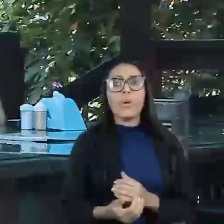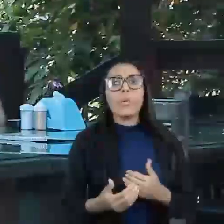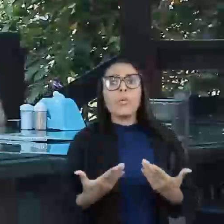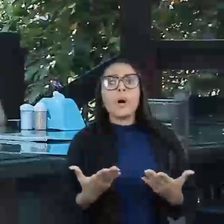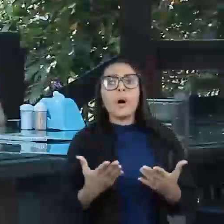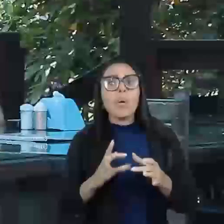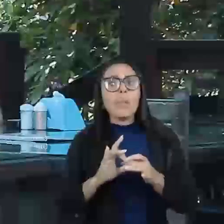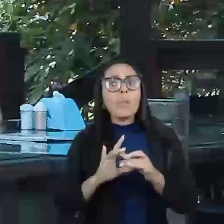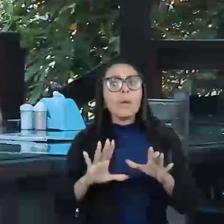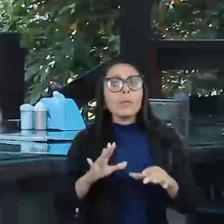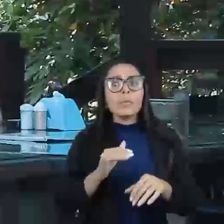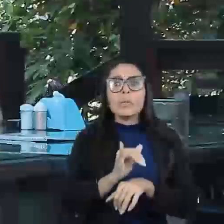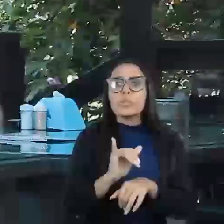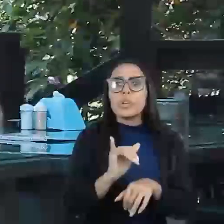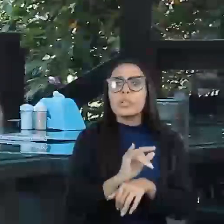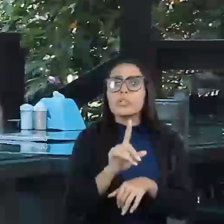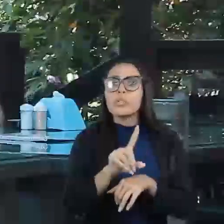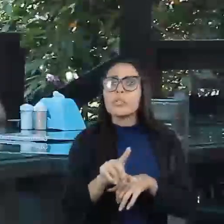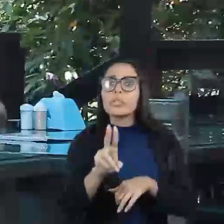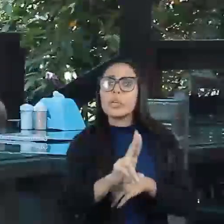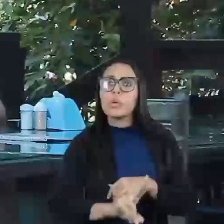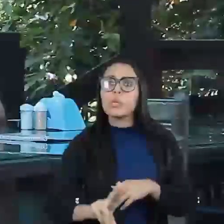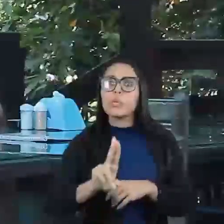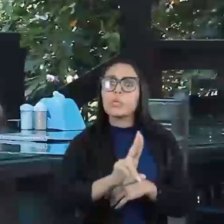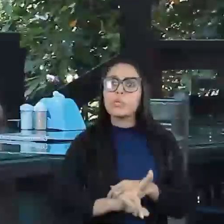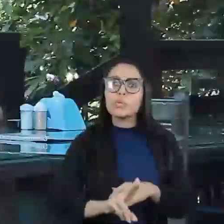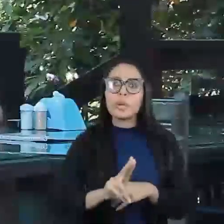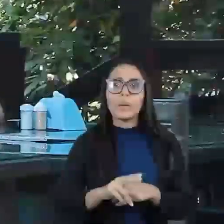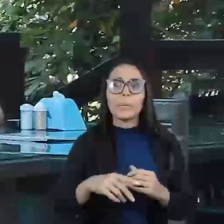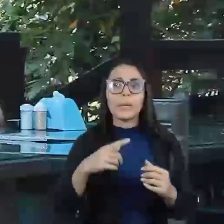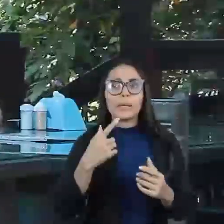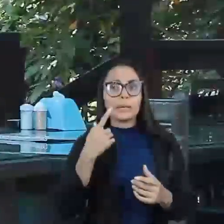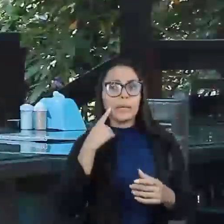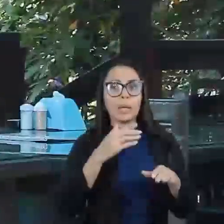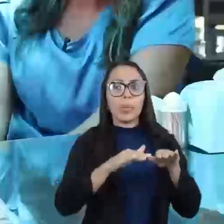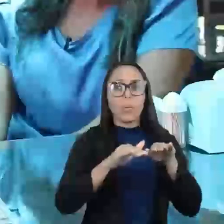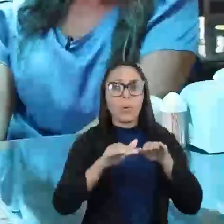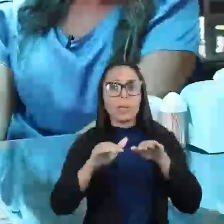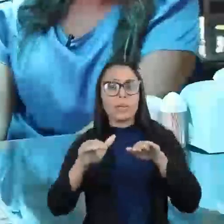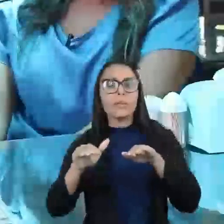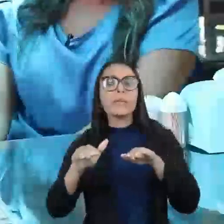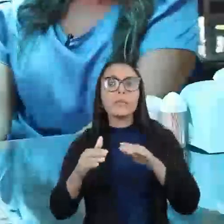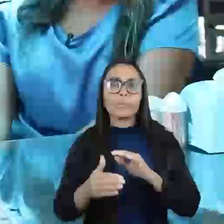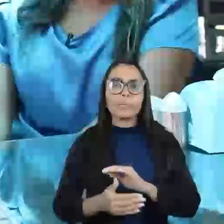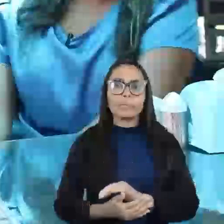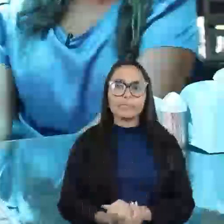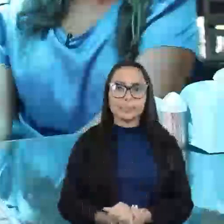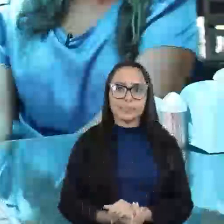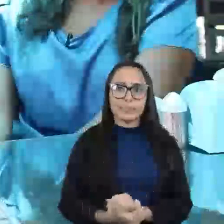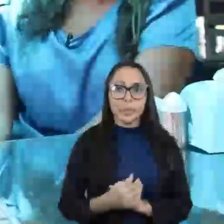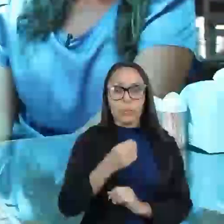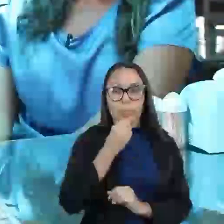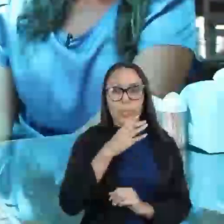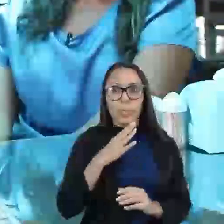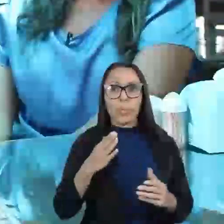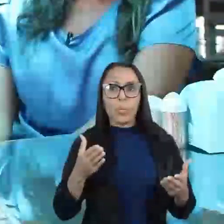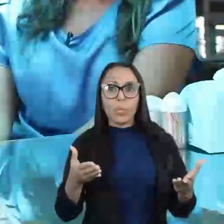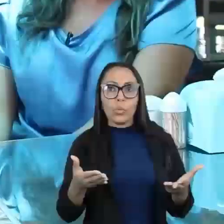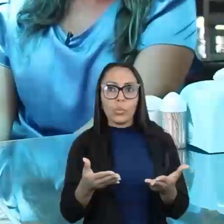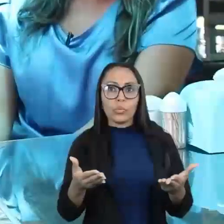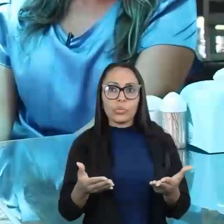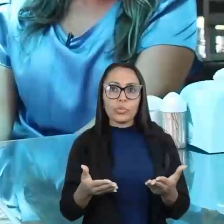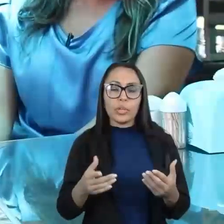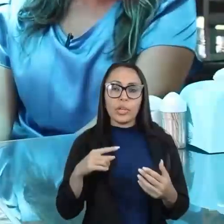Qual é a estratégia que você usa internamente também para que isso mantenha o equilíbrio como um todo, né? Bom, hoje a gente